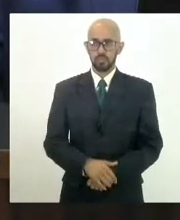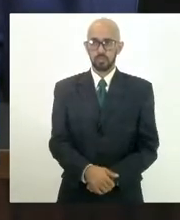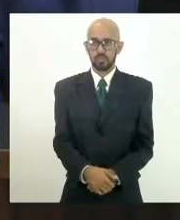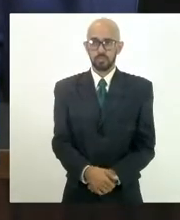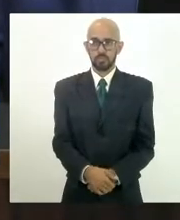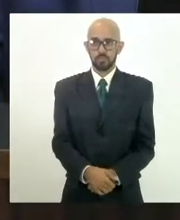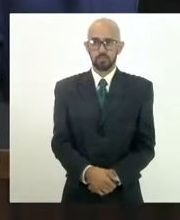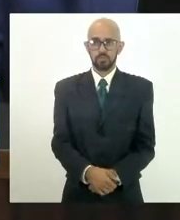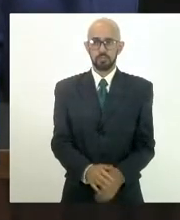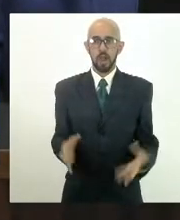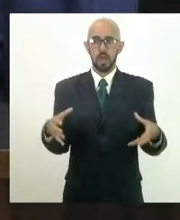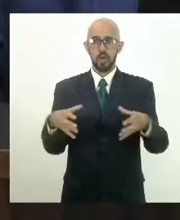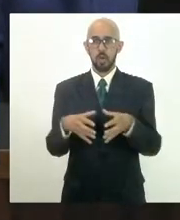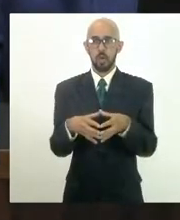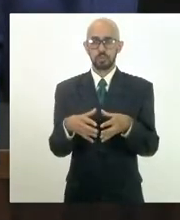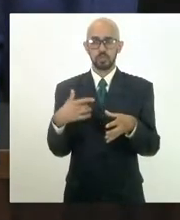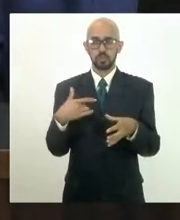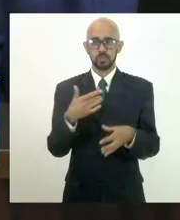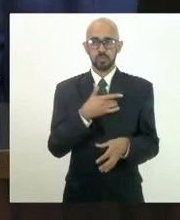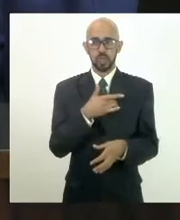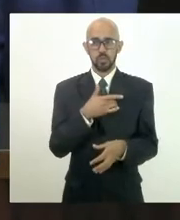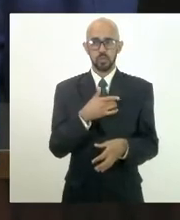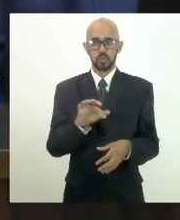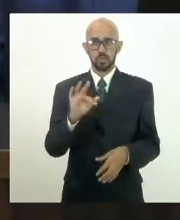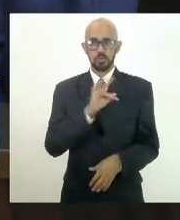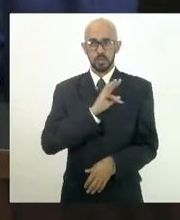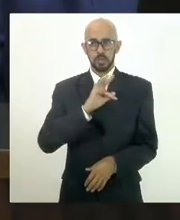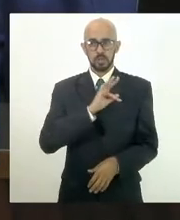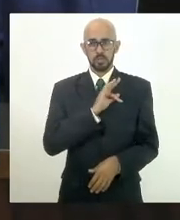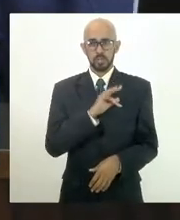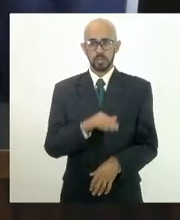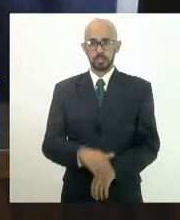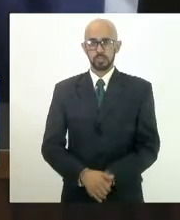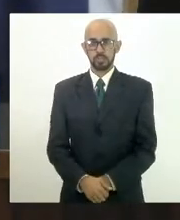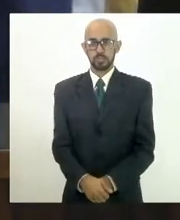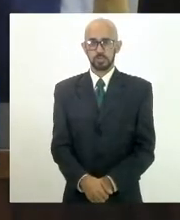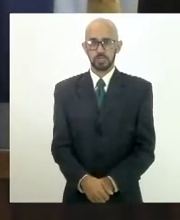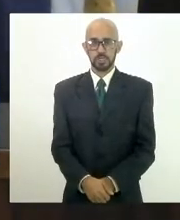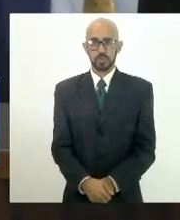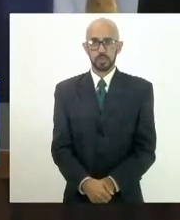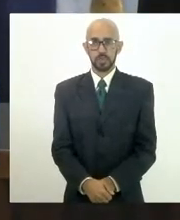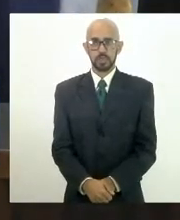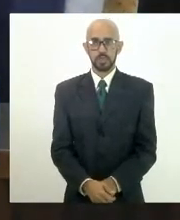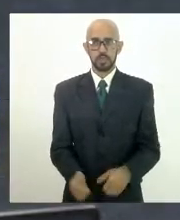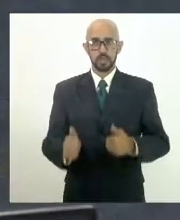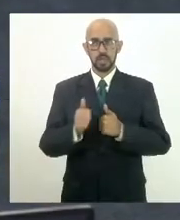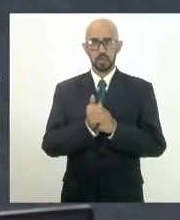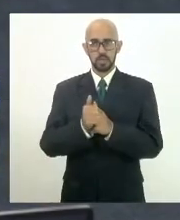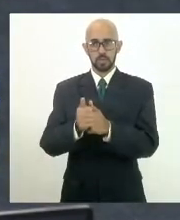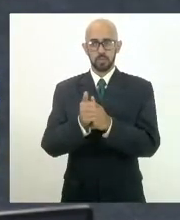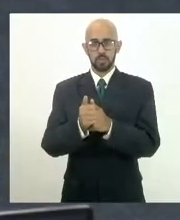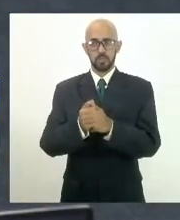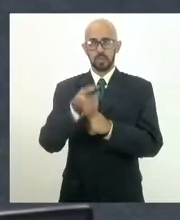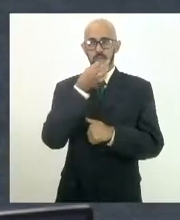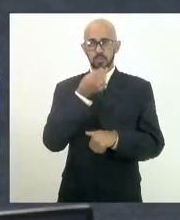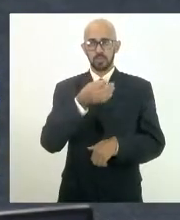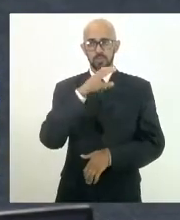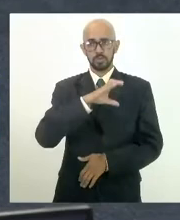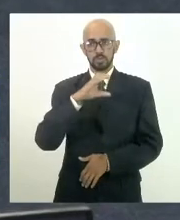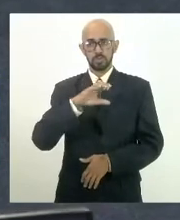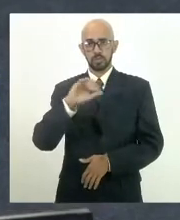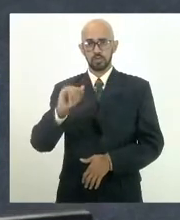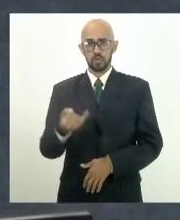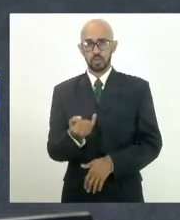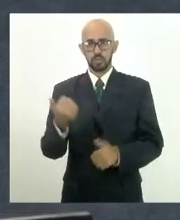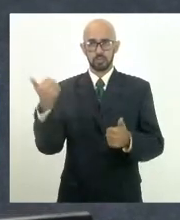pela Comissão de Saúde, deputada Marta Rocha. Acompanhe o parecer da CCJ nos termos